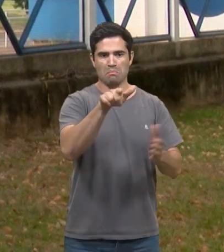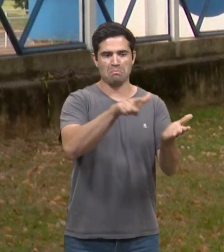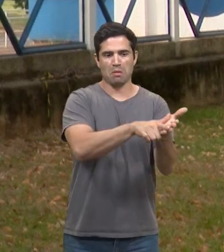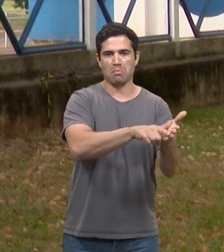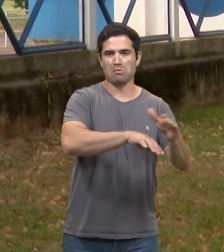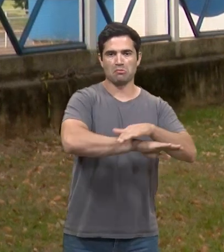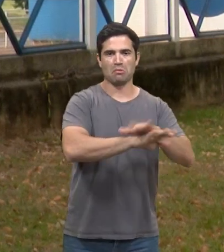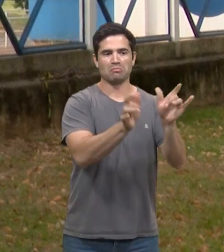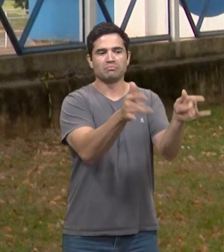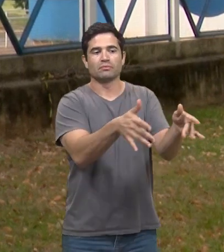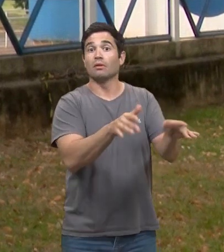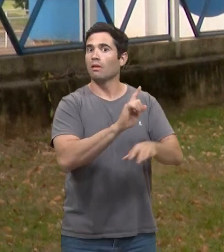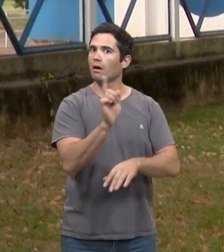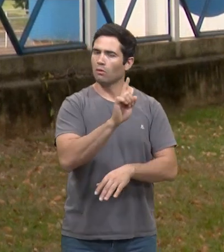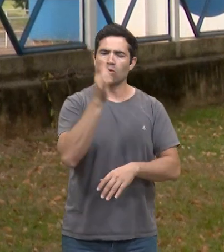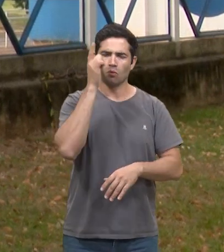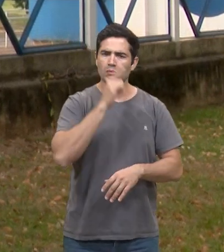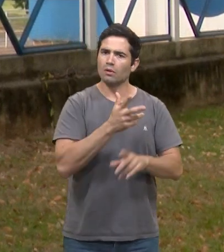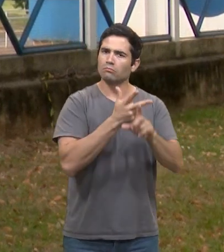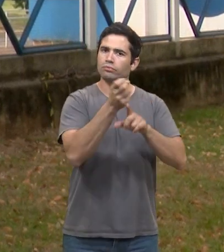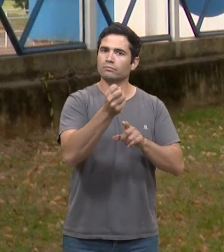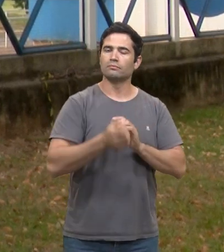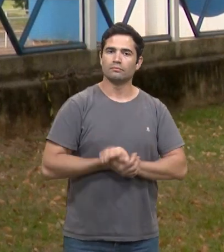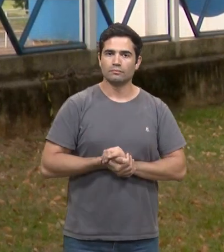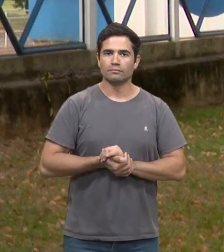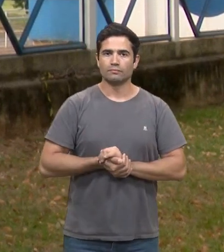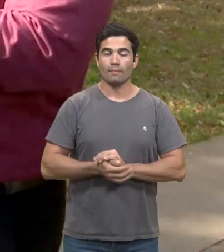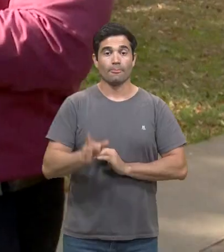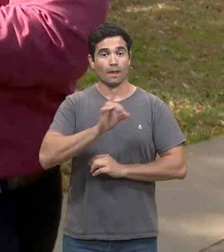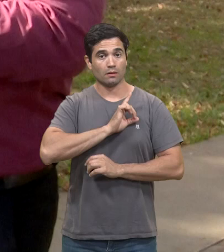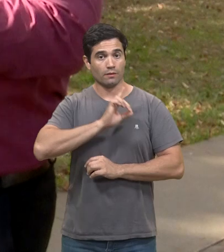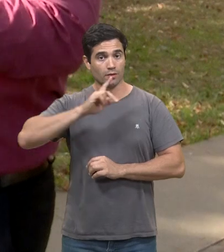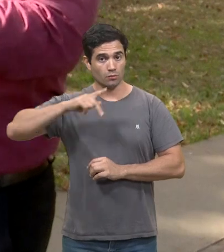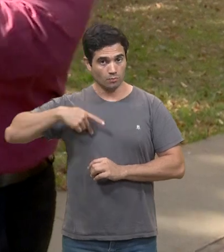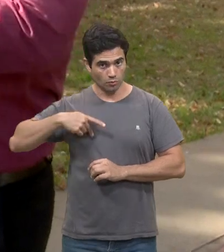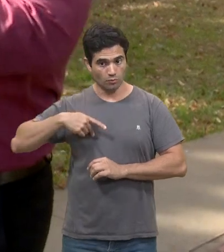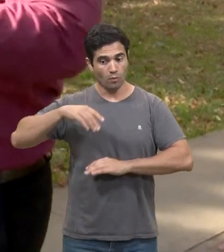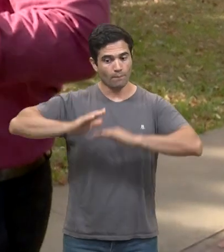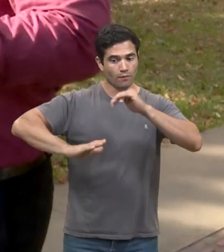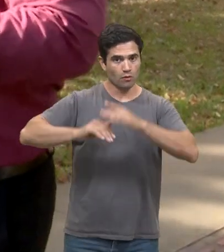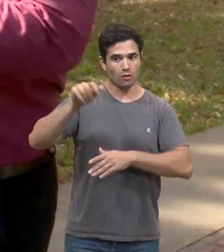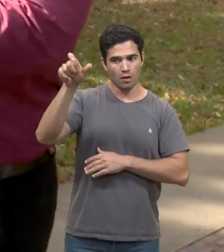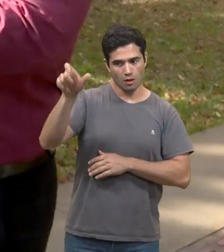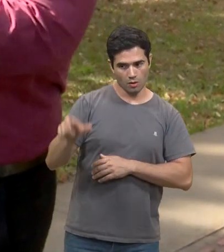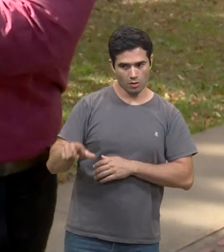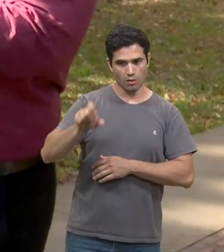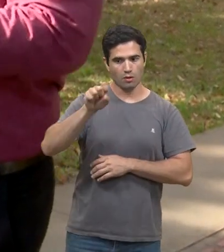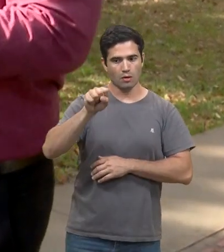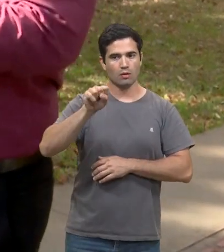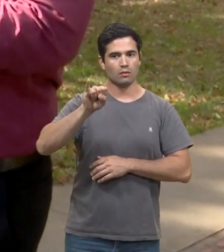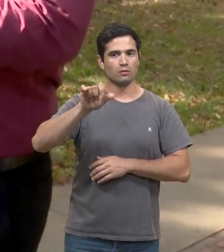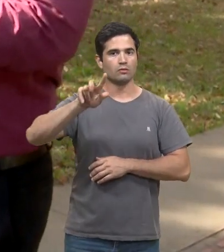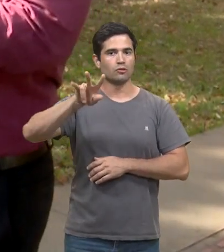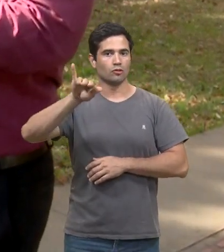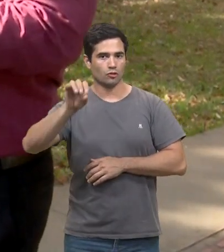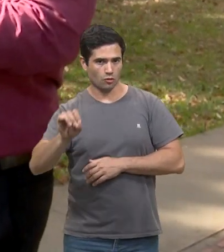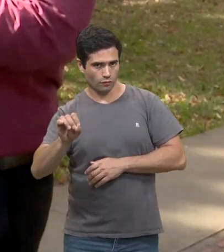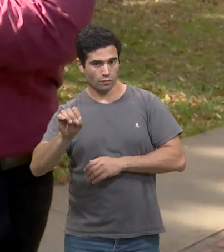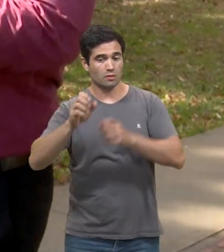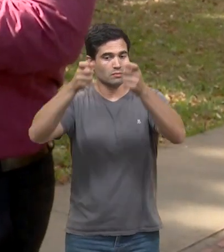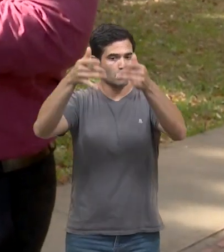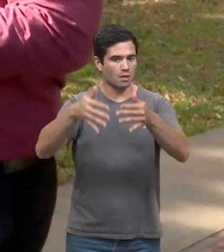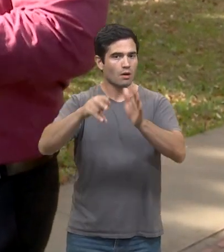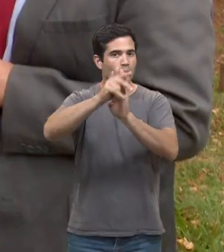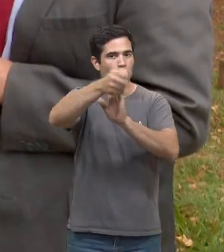papel, mas que seja um direito alcançável, um direito real. O defensor público federal Silvio Grotto de Oliveira explica